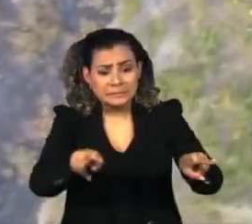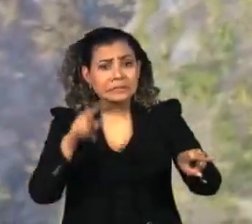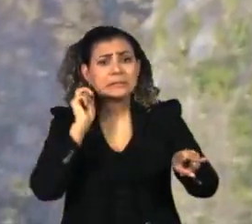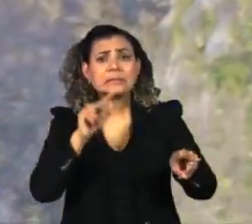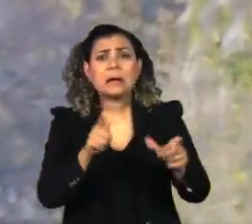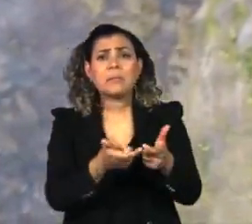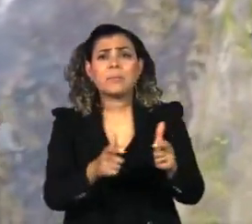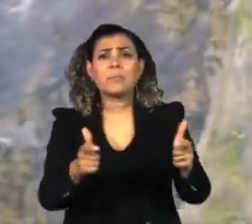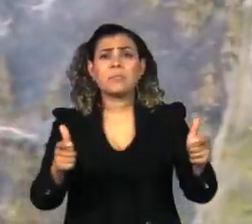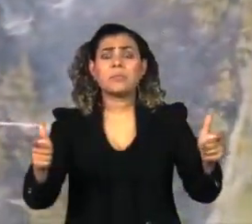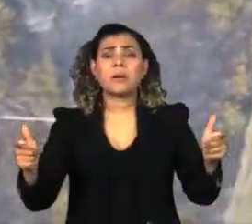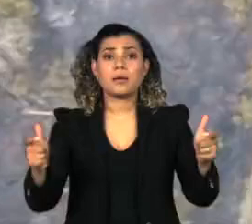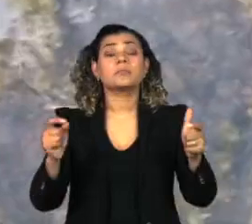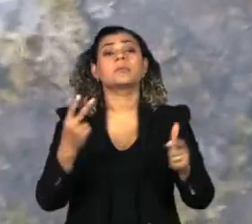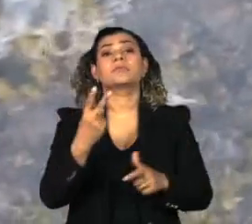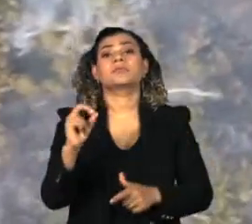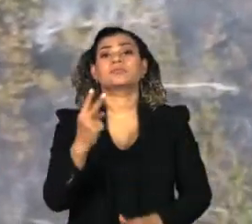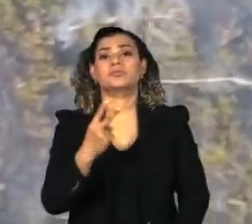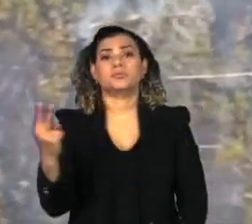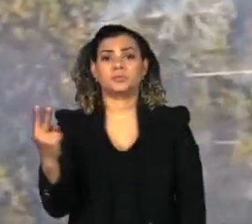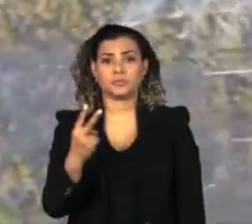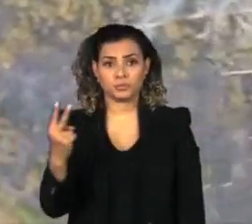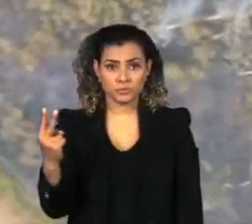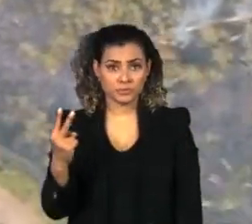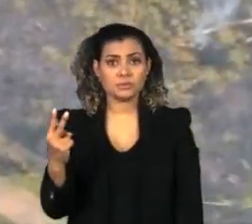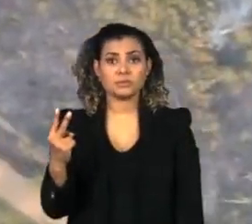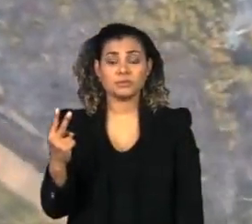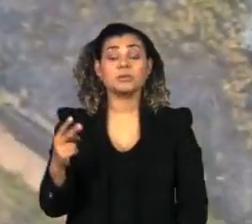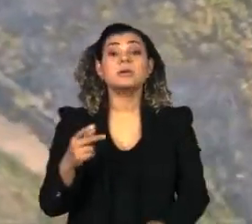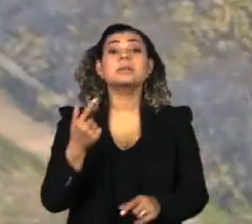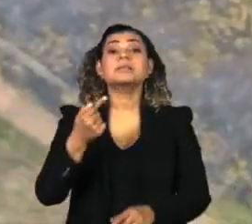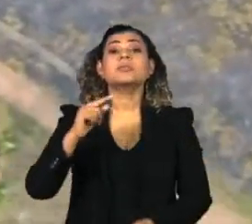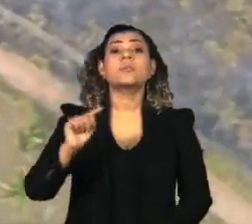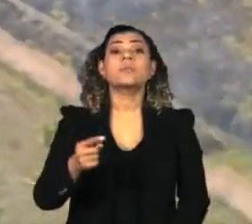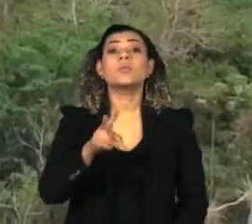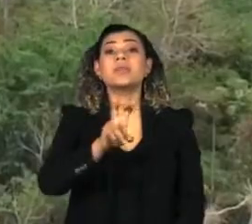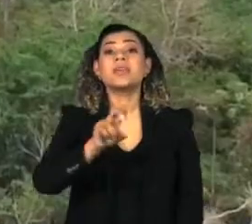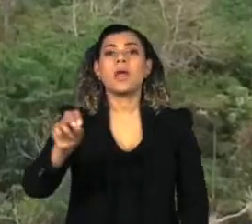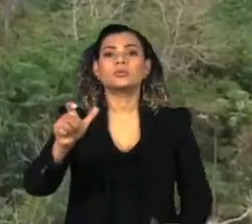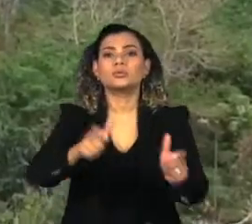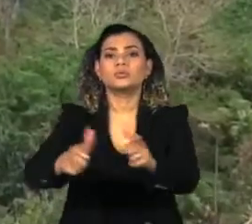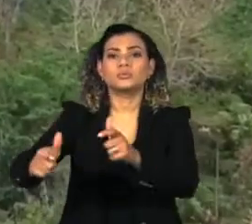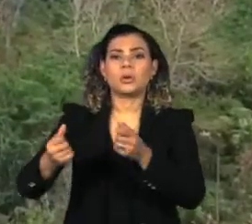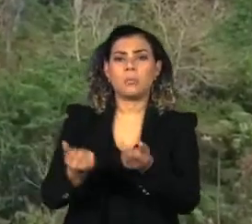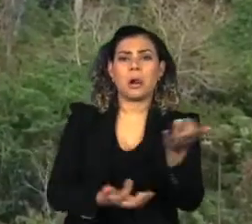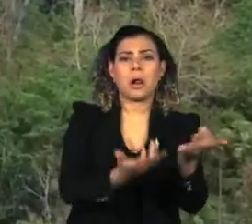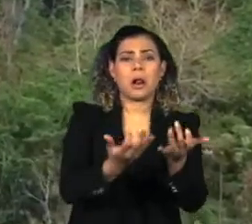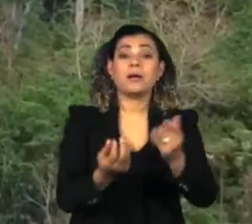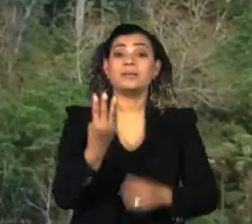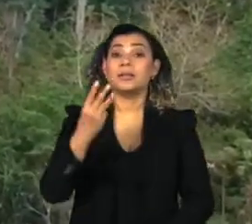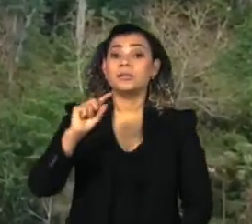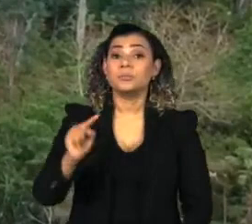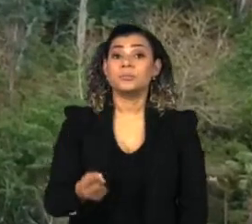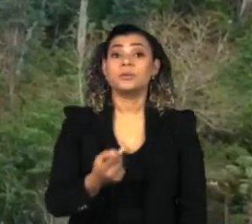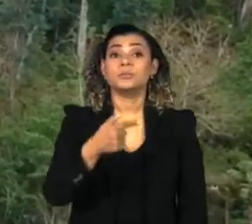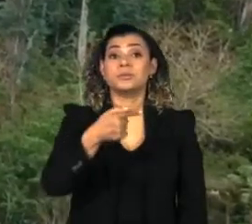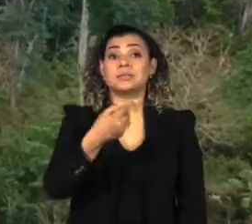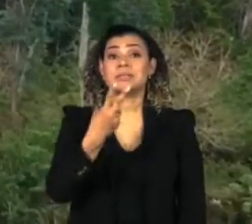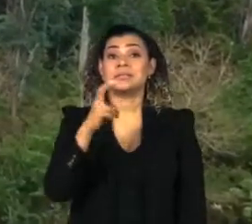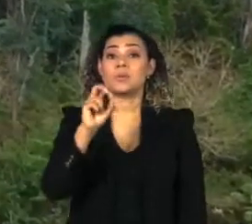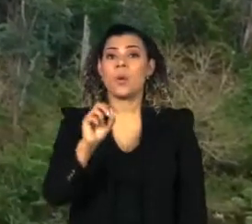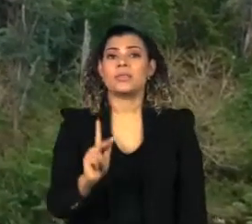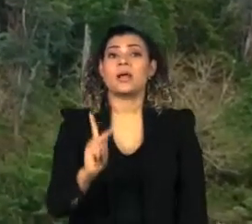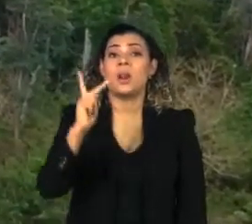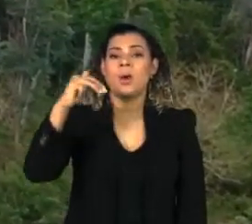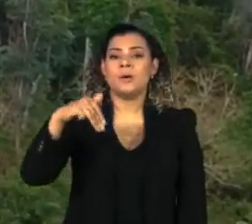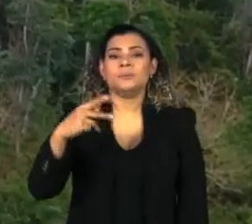de 2022 e é a maior em 7 anos. Ao todo, foram 7.500 focos e 3.750 quilômetros